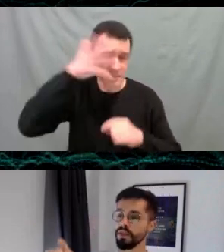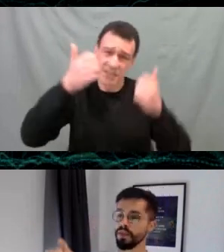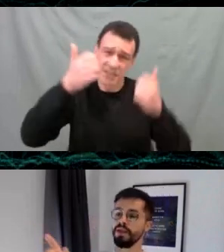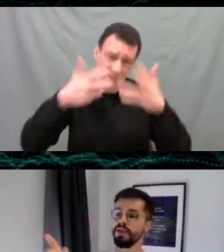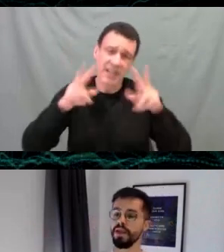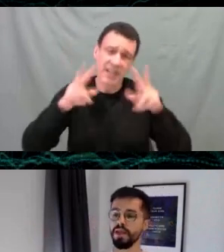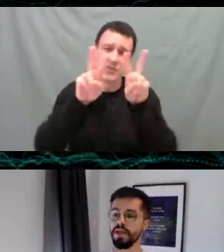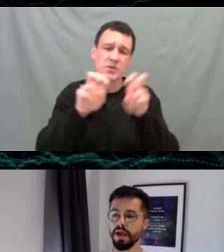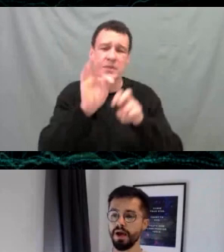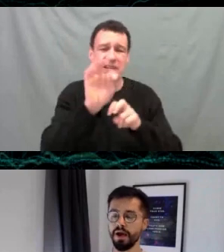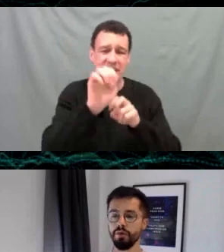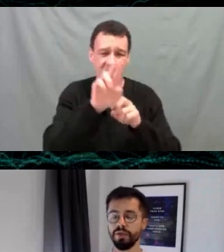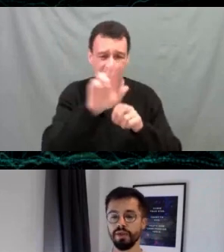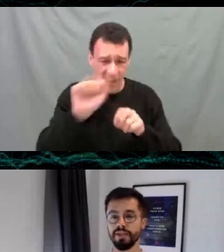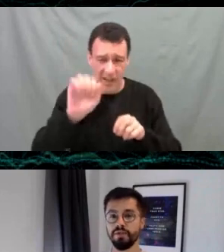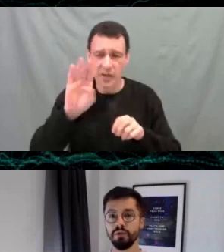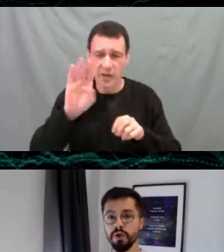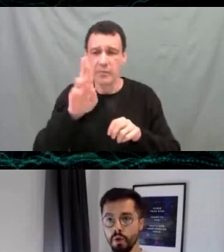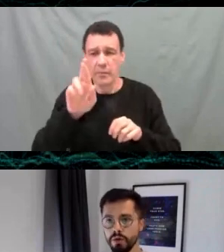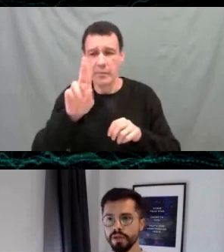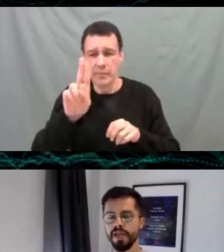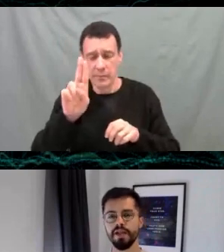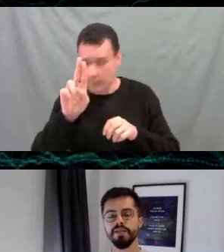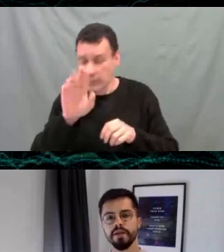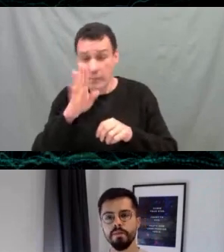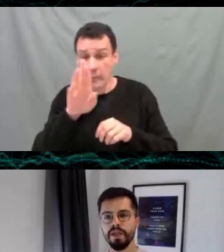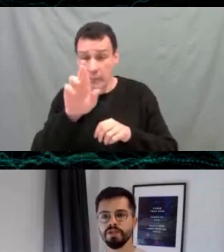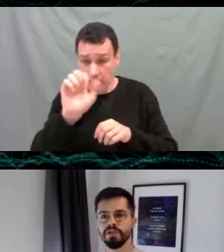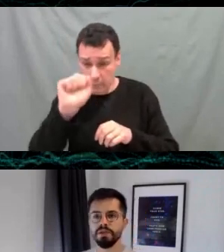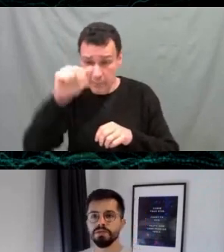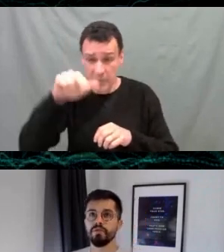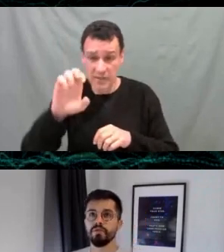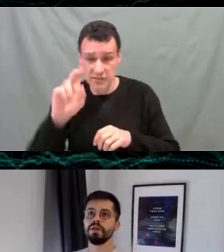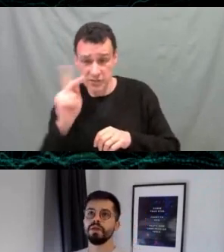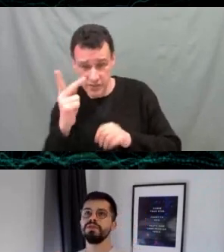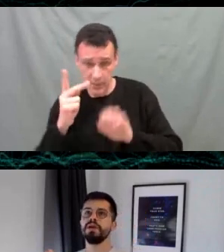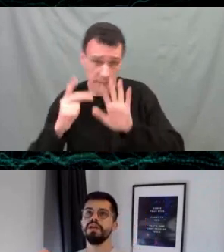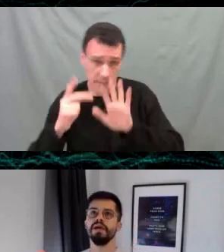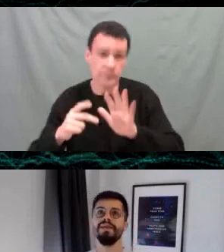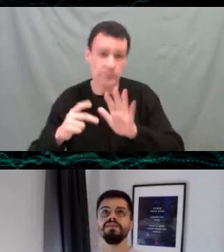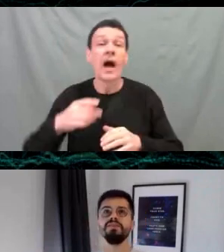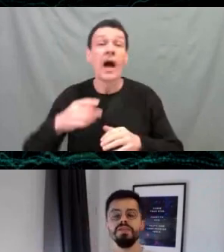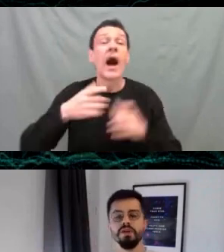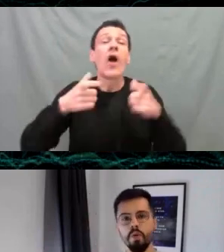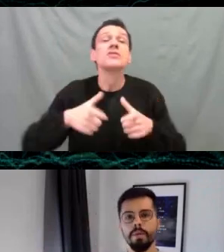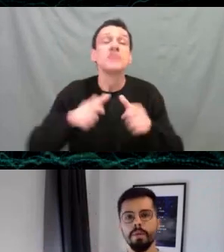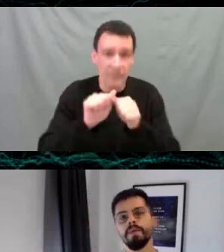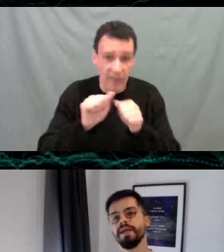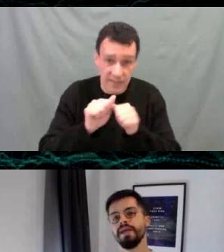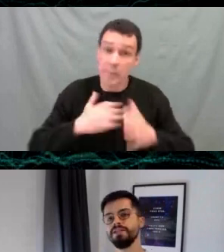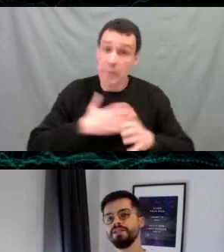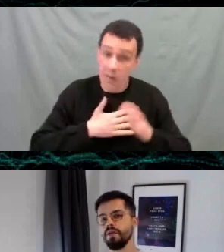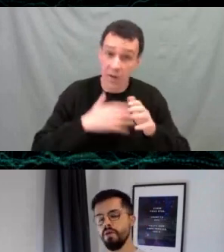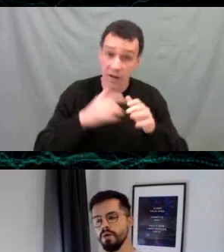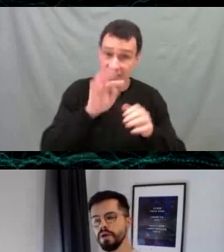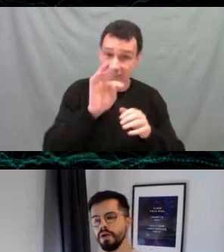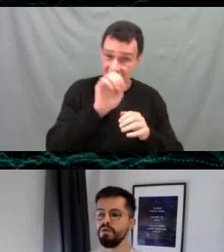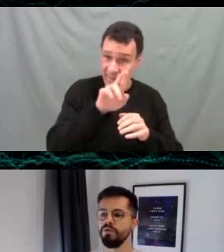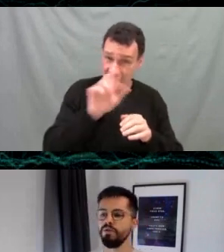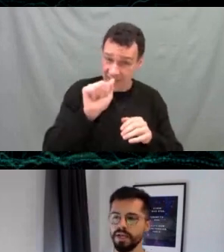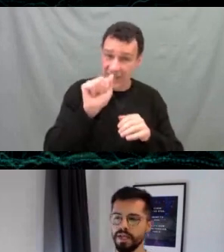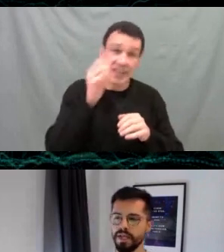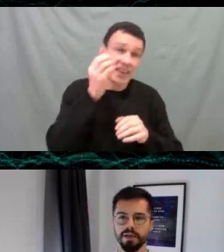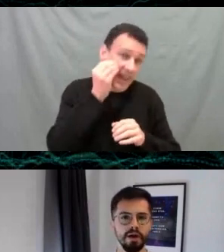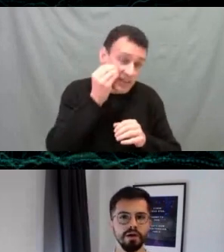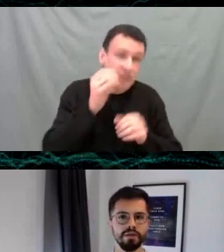bem legal E aí a outra deixa eu ver jingle e ele é literalmente da mesma forma que você cria é single para aplicação em